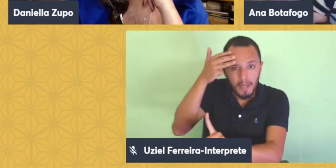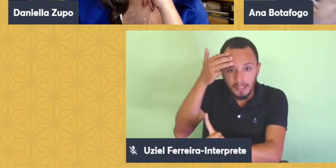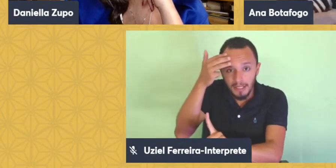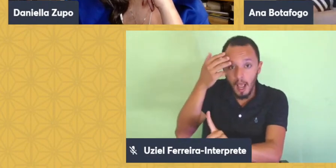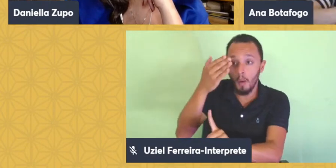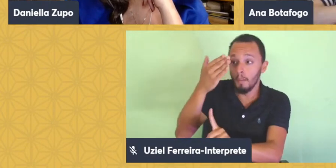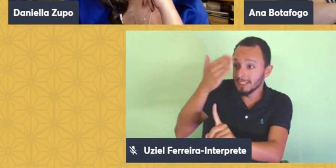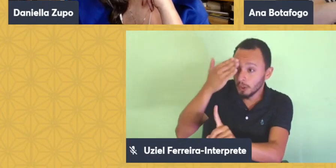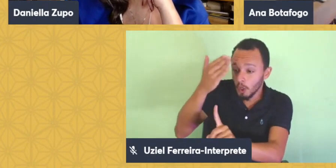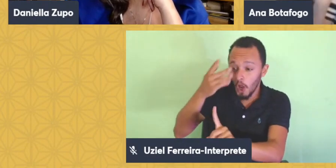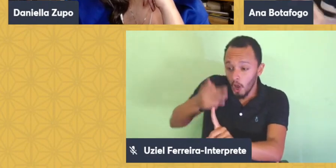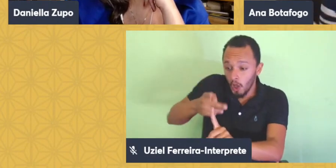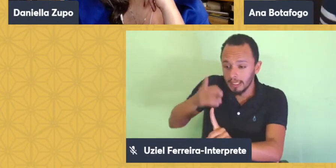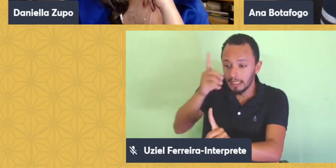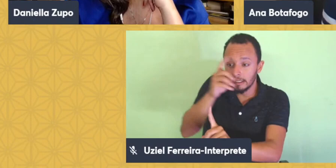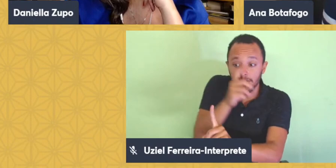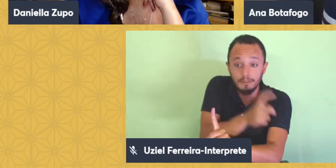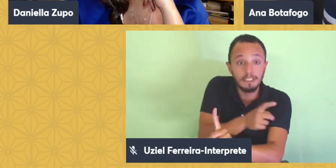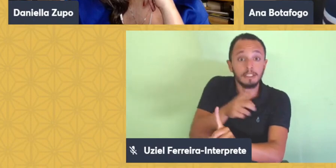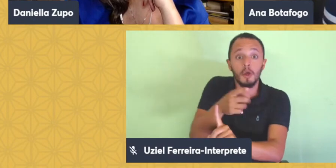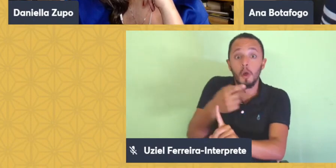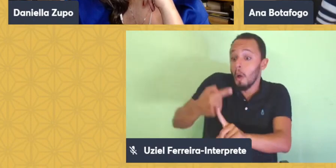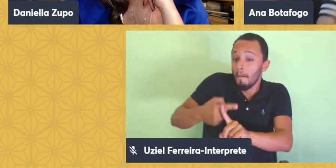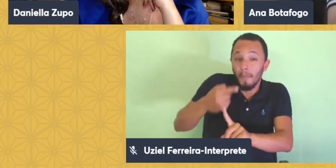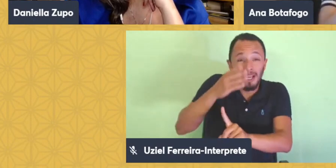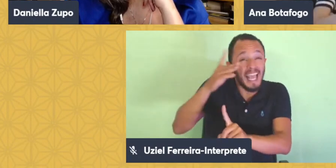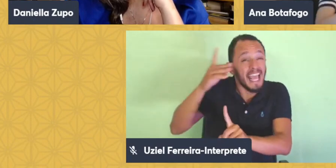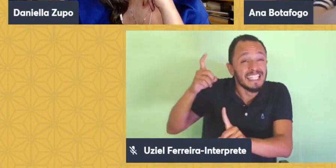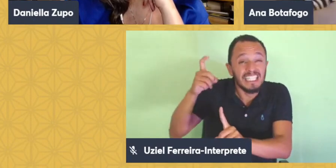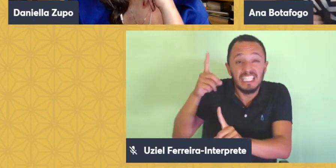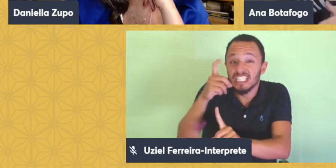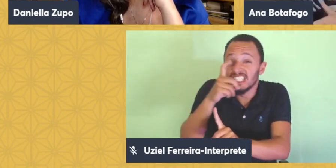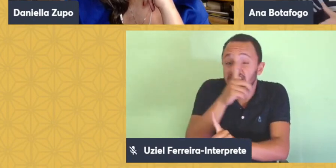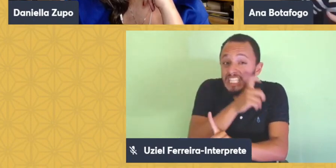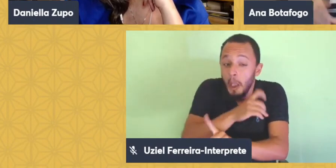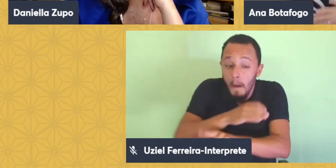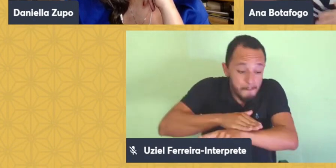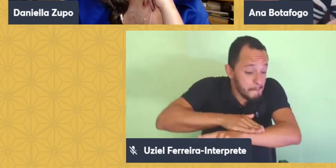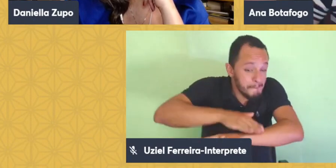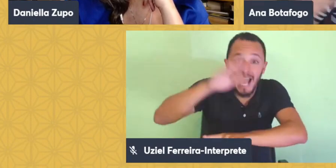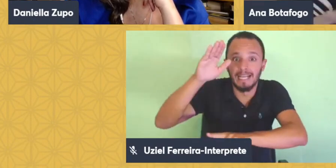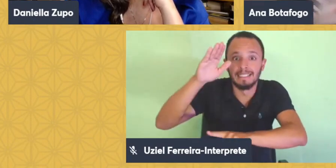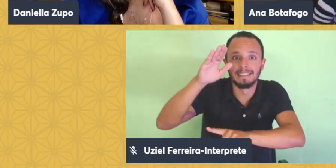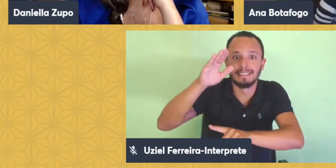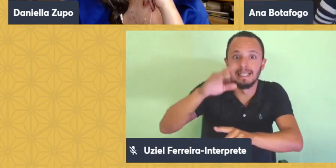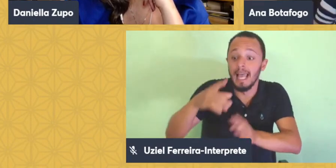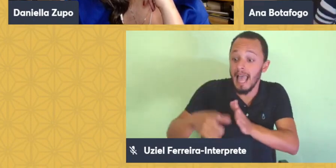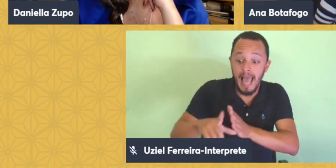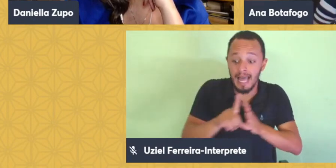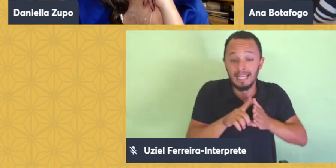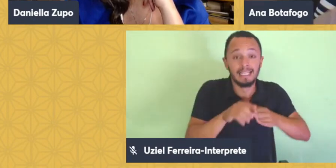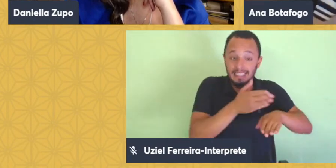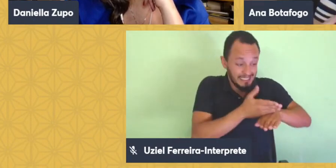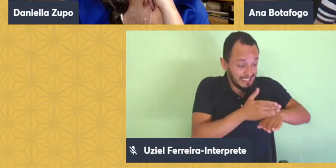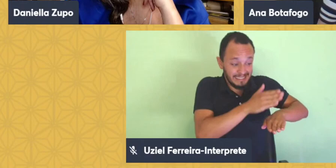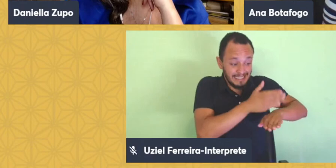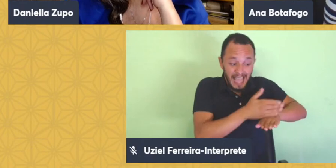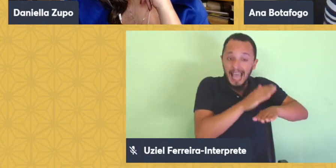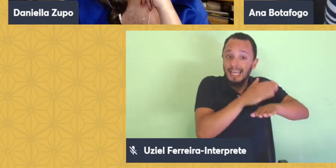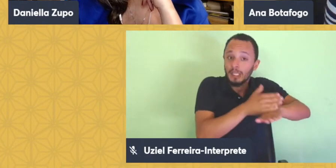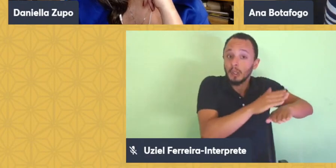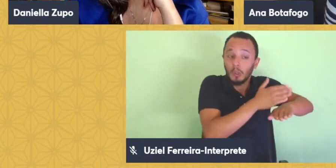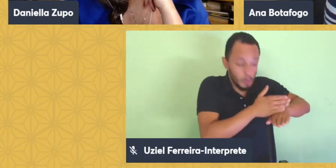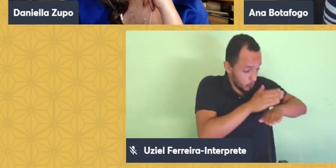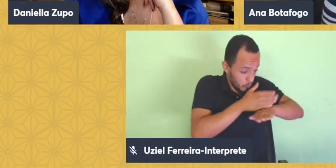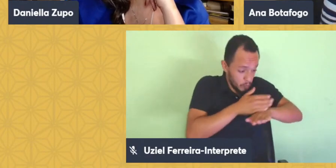do Lago dos Cisnes tem um balé dos mais difíceis possível ela já teria caindo muito antes ali nos ensaios já